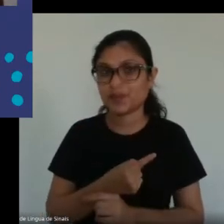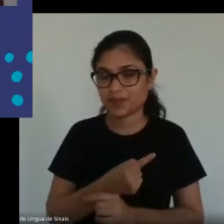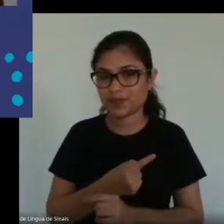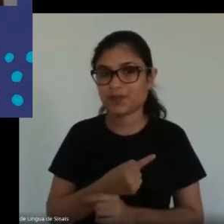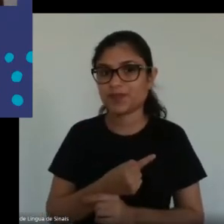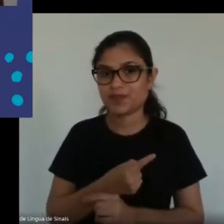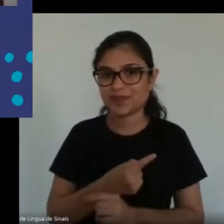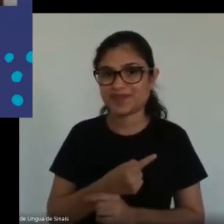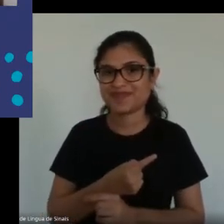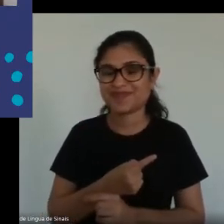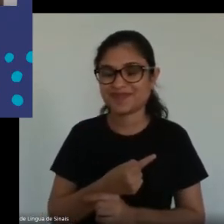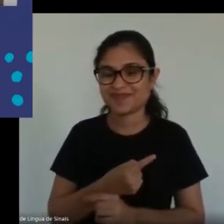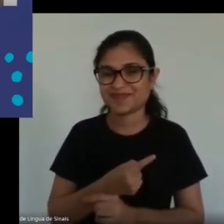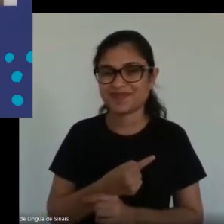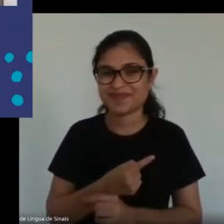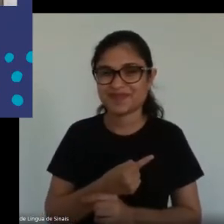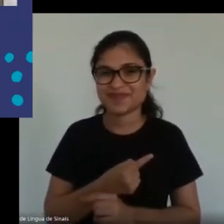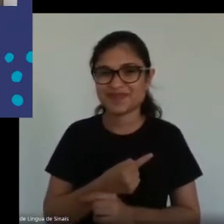Tá?